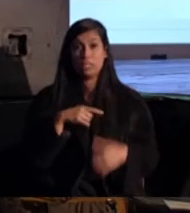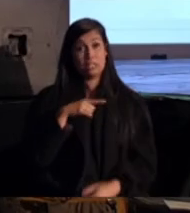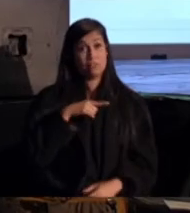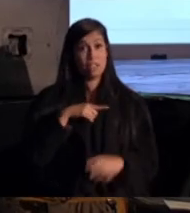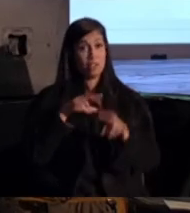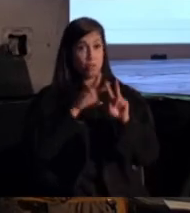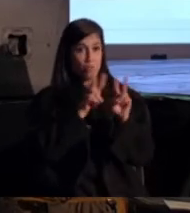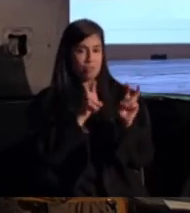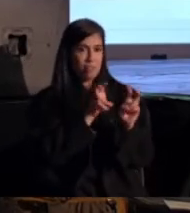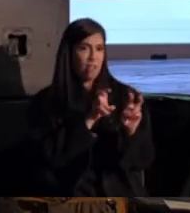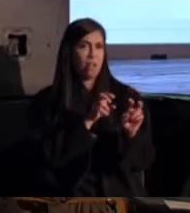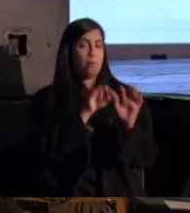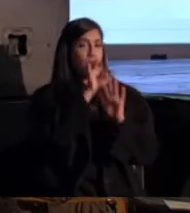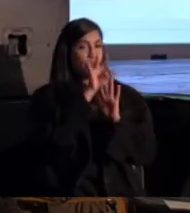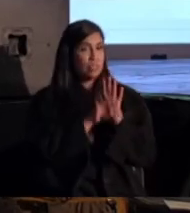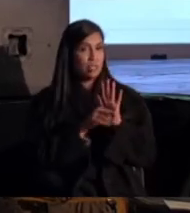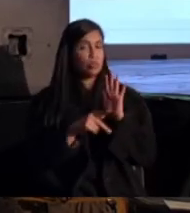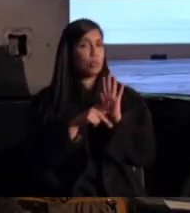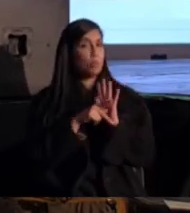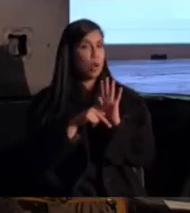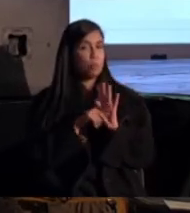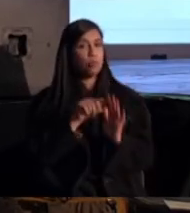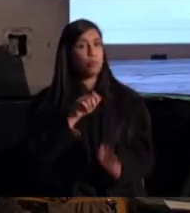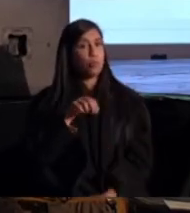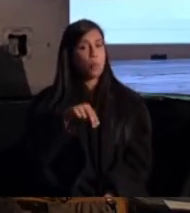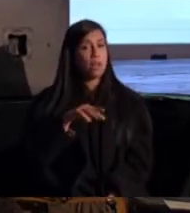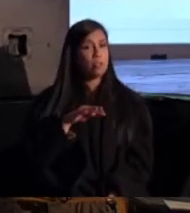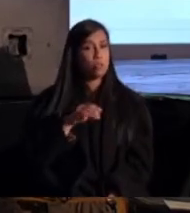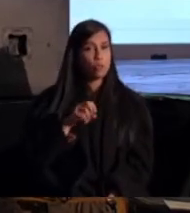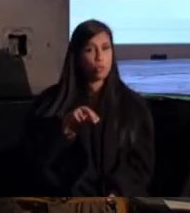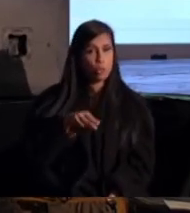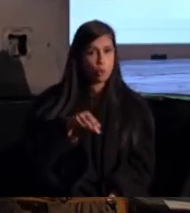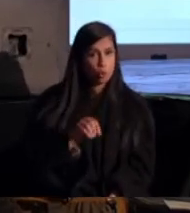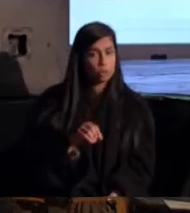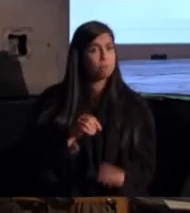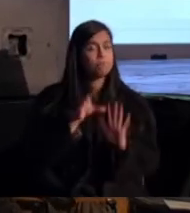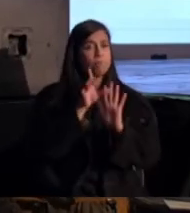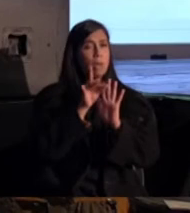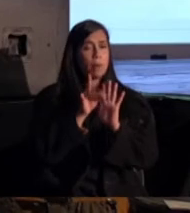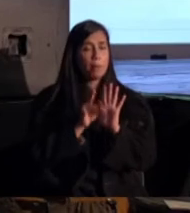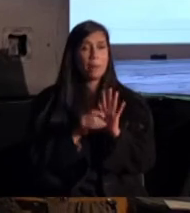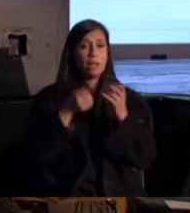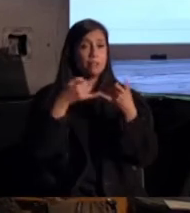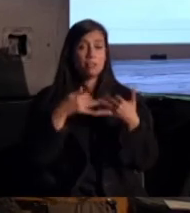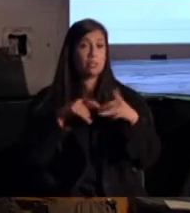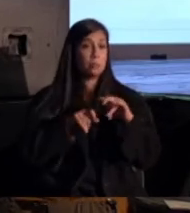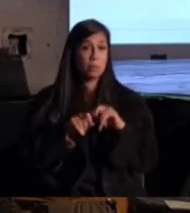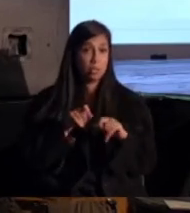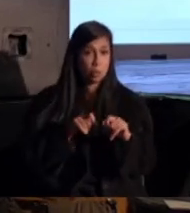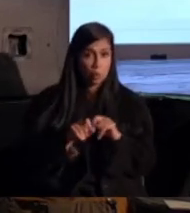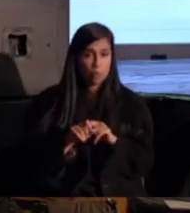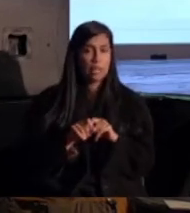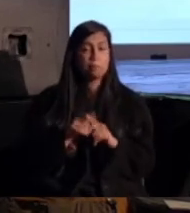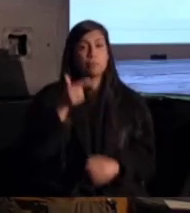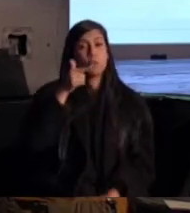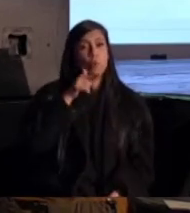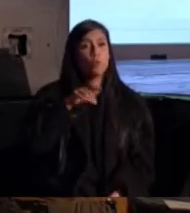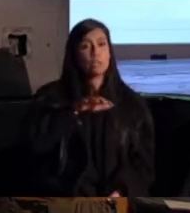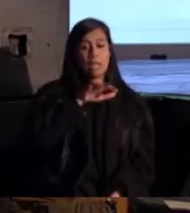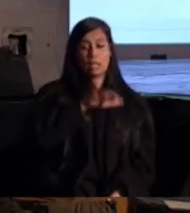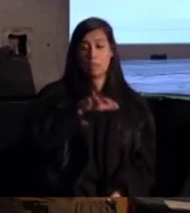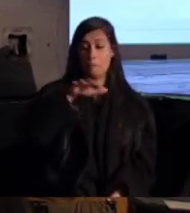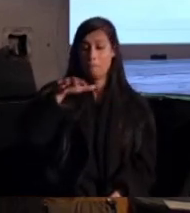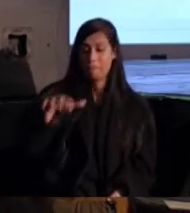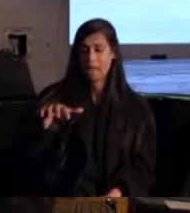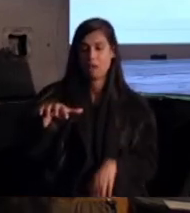é um texto em que o Antônio Damasio vai fazer uma formulação muito necessária, que é desvincular, que é